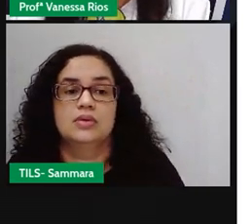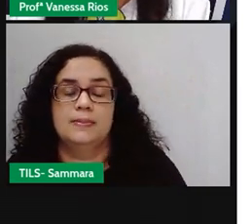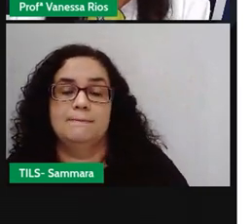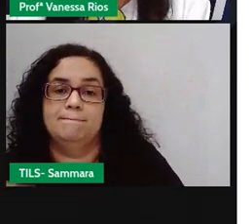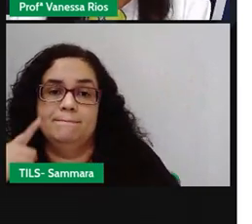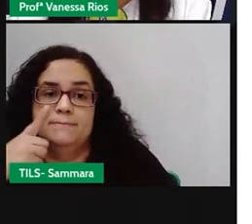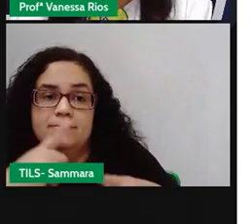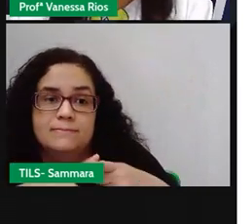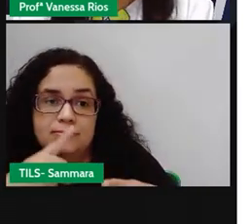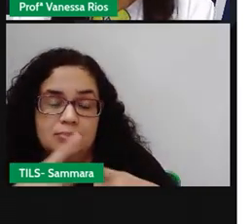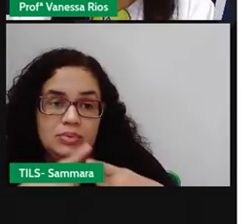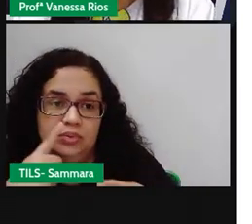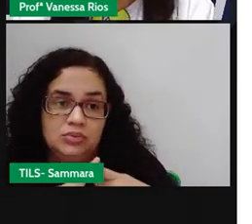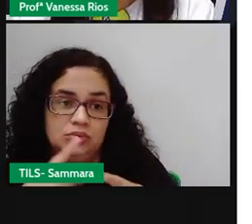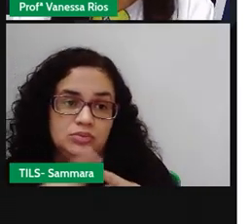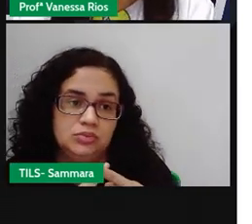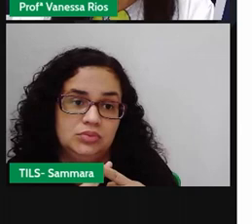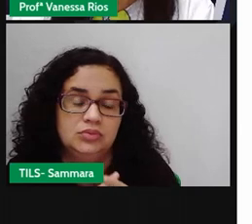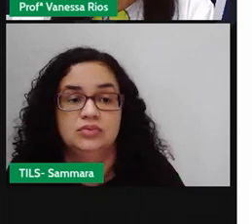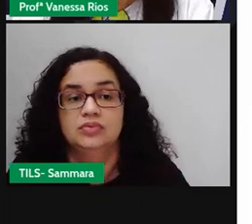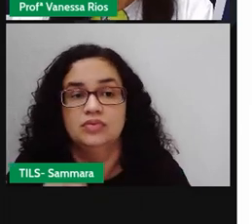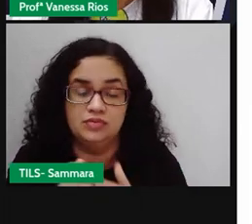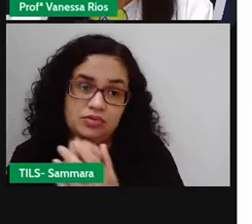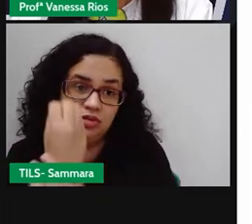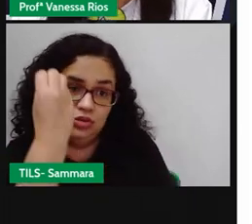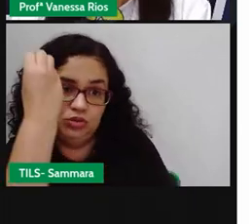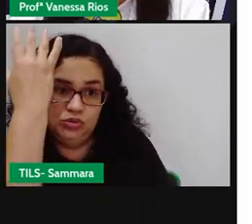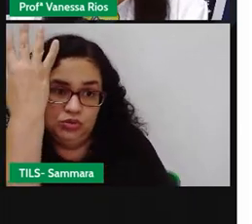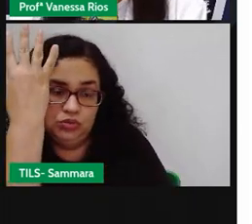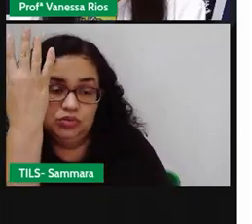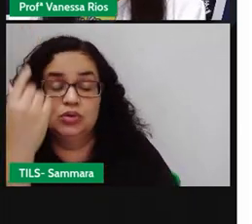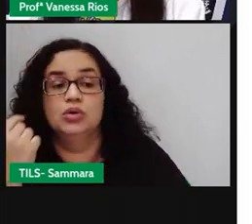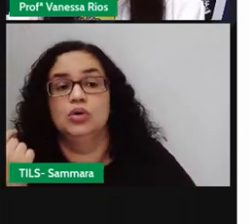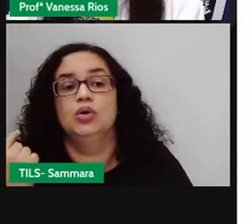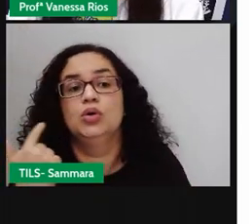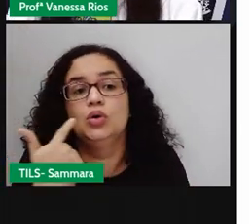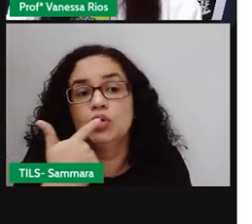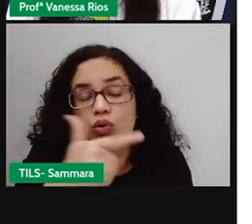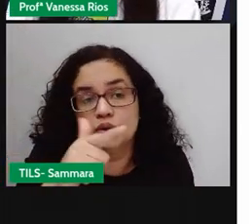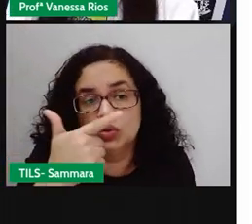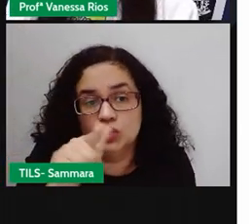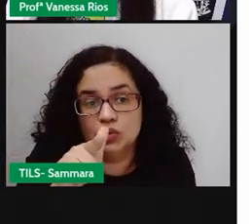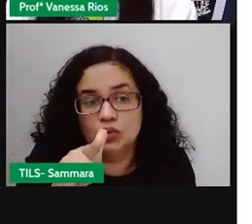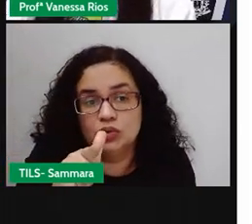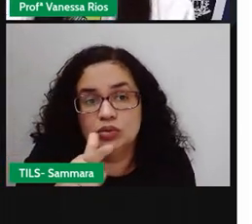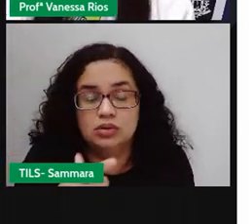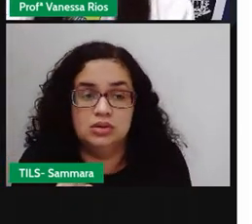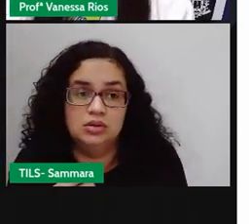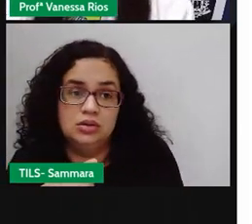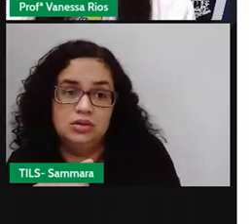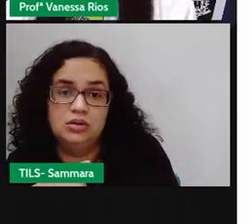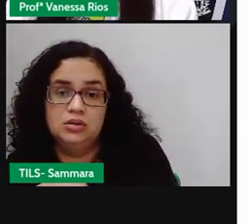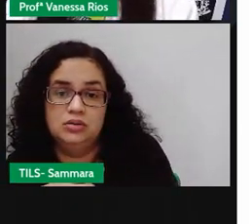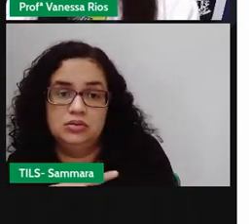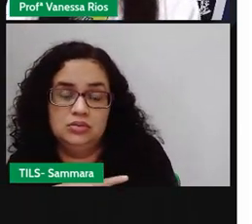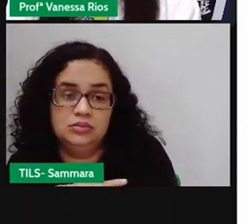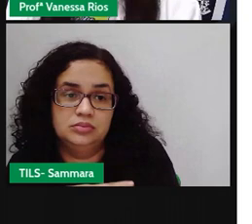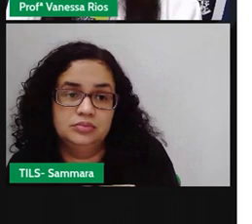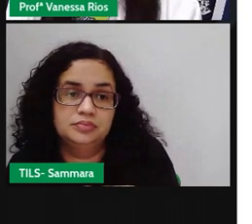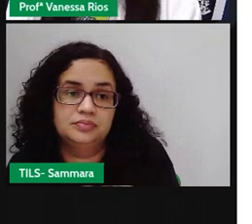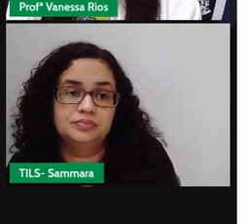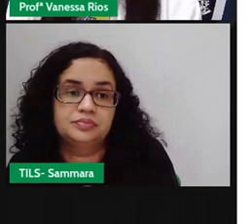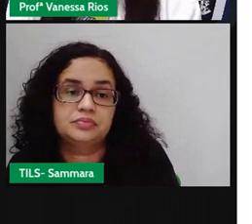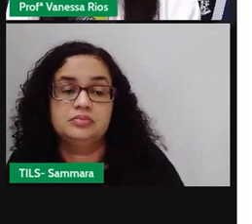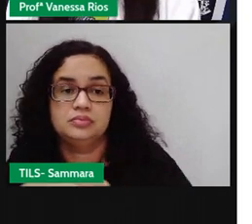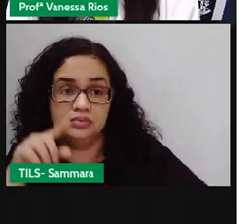porque a madeira é de origem vegetal, os outros materiais aí já tem aí